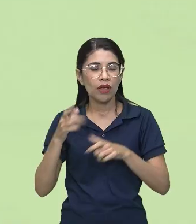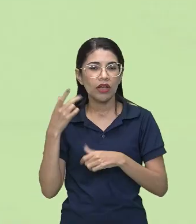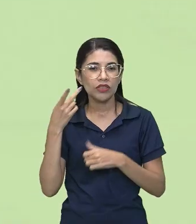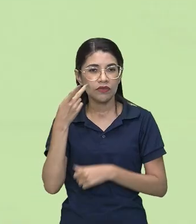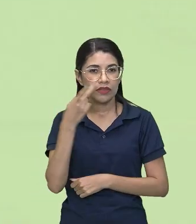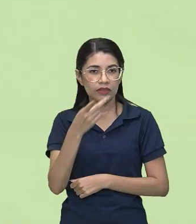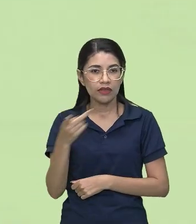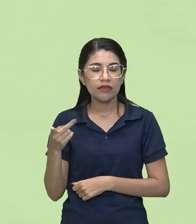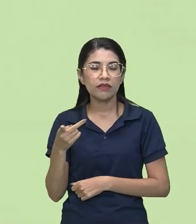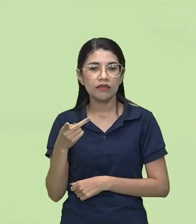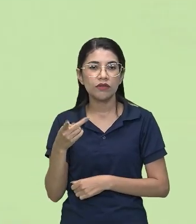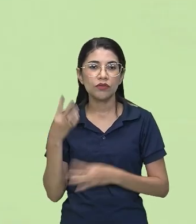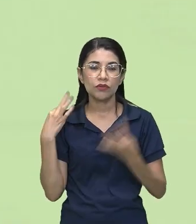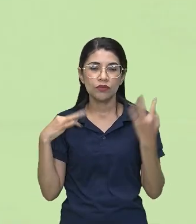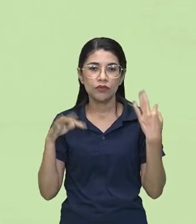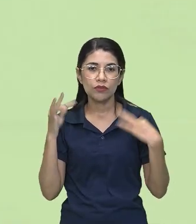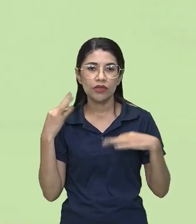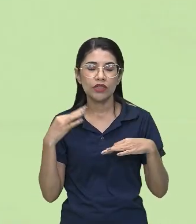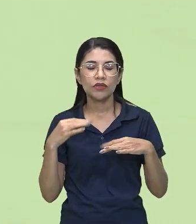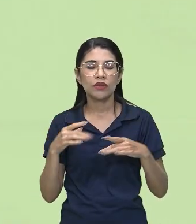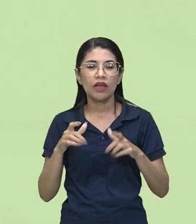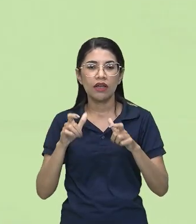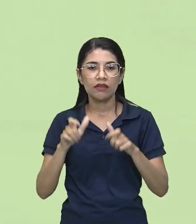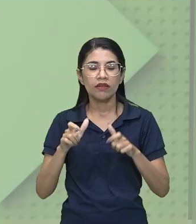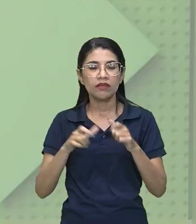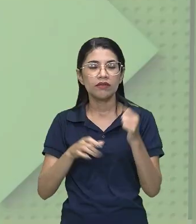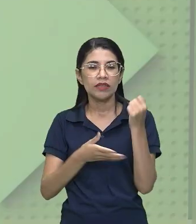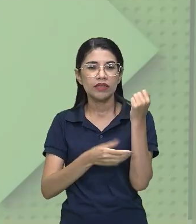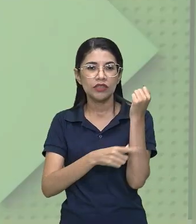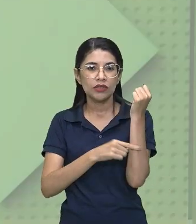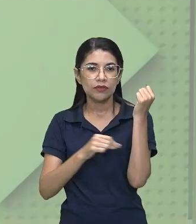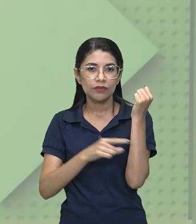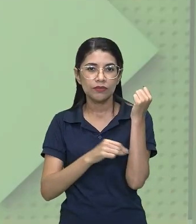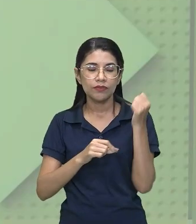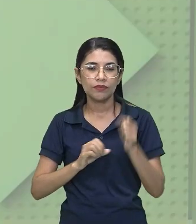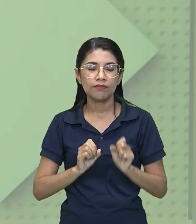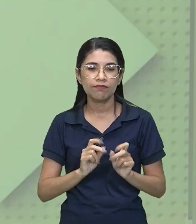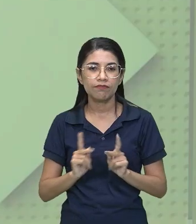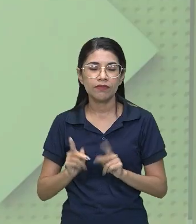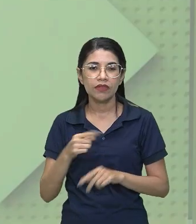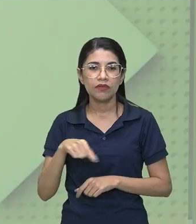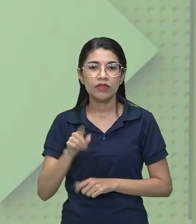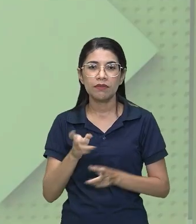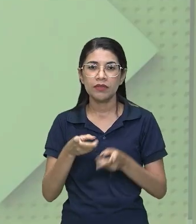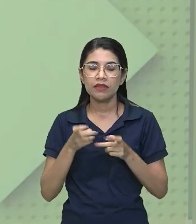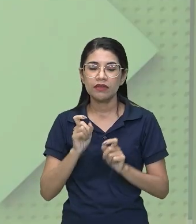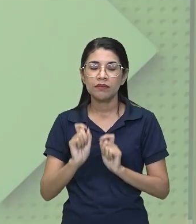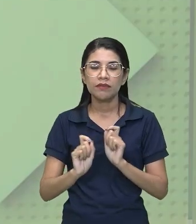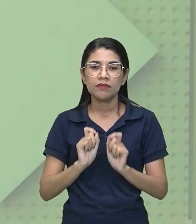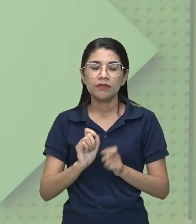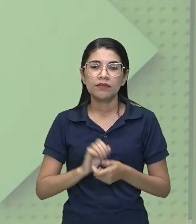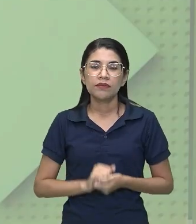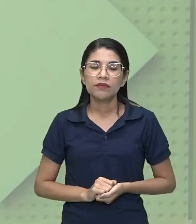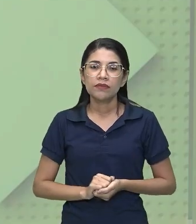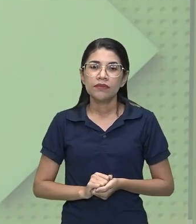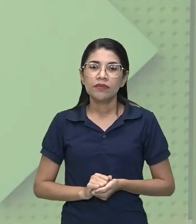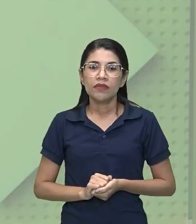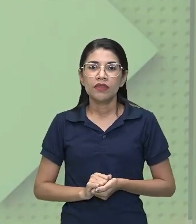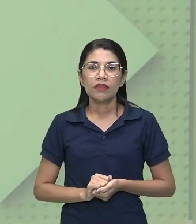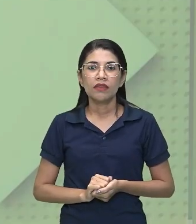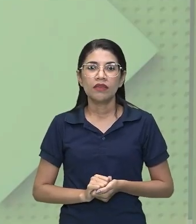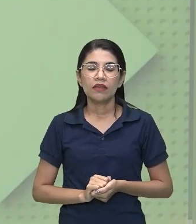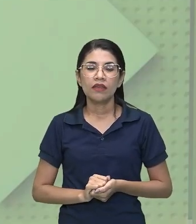bastante visitado aí na cidade de Iranduba. Muito bem, então vocês puderam ver aí que